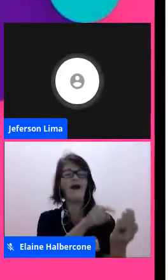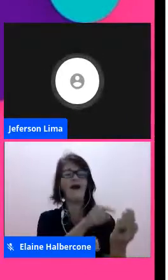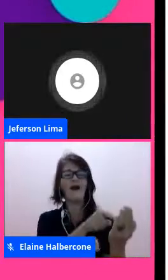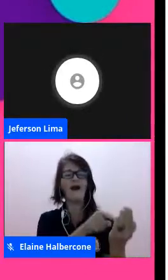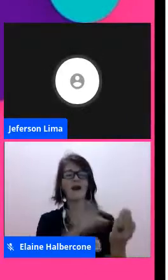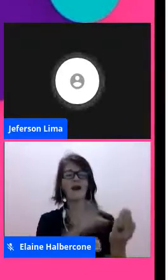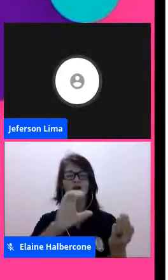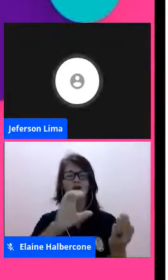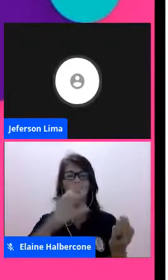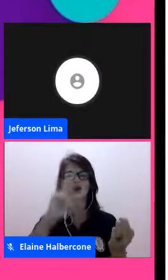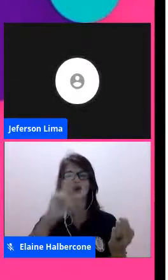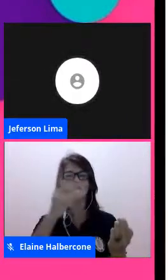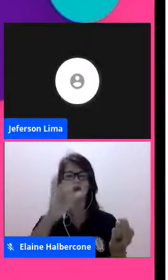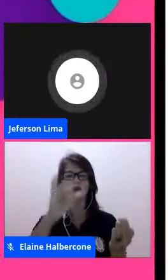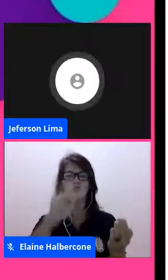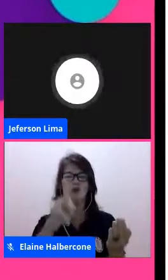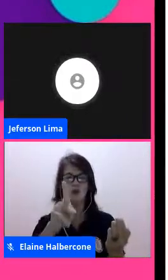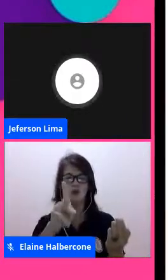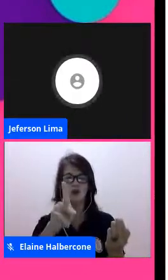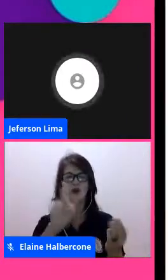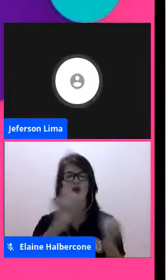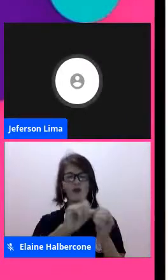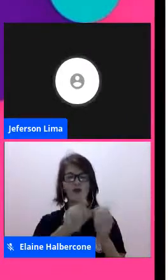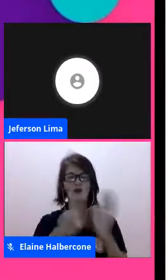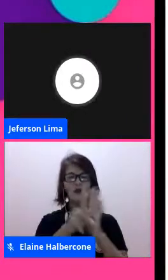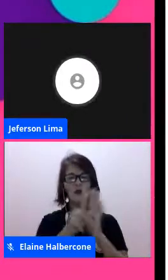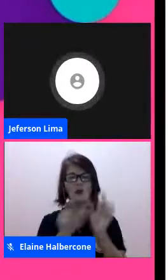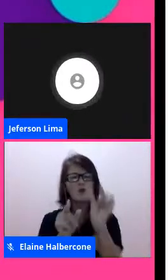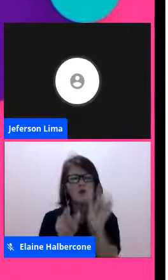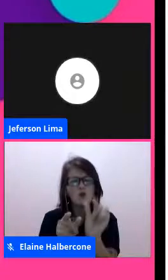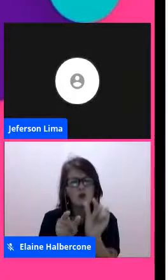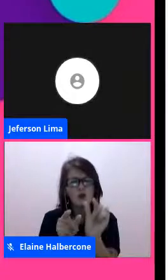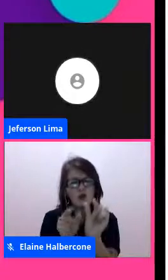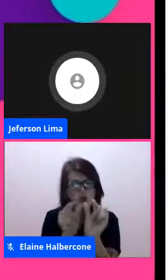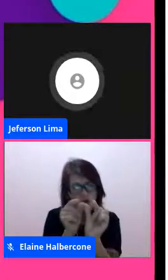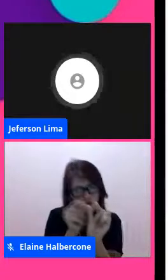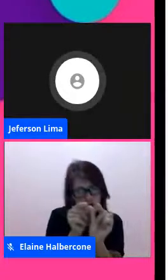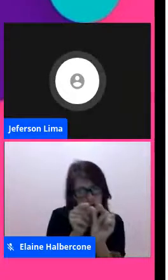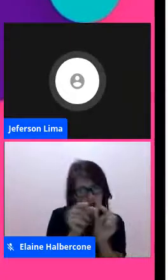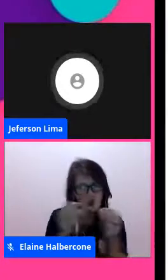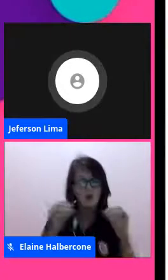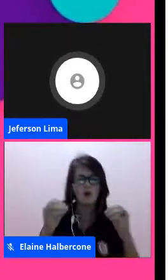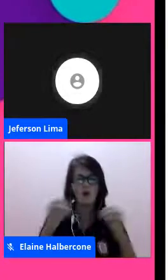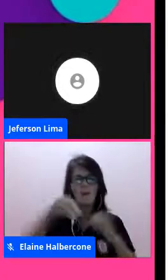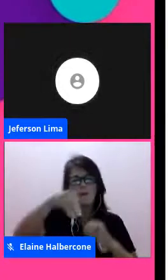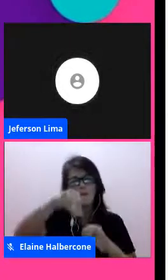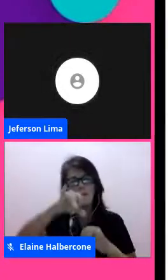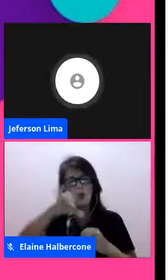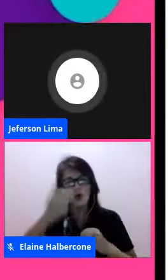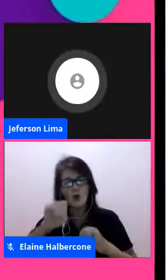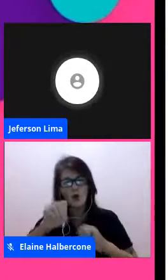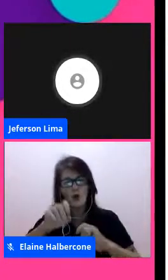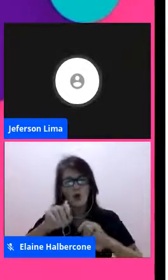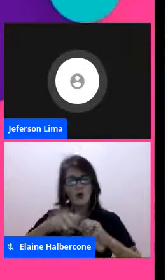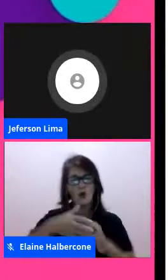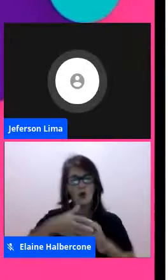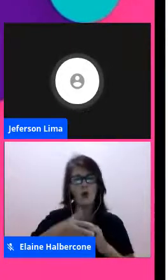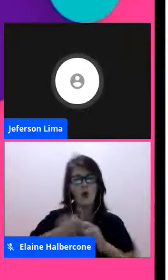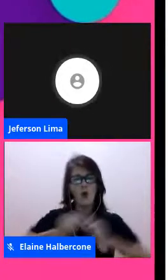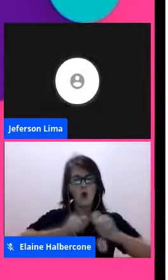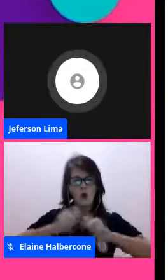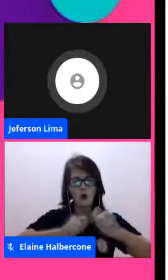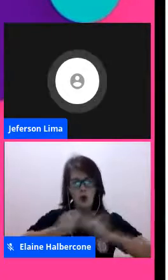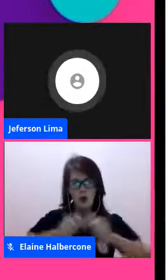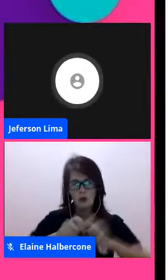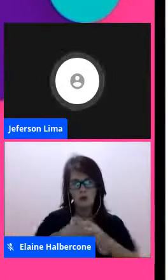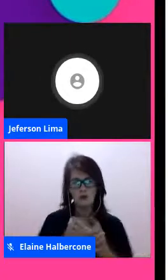né, da própria fabricante que faz essa coisinha aqui no cantinho, que é o microcontrolador. Vamos lá, vamos pegar aí